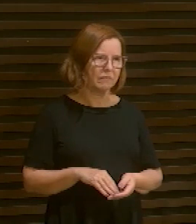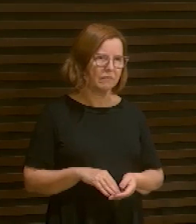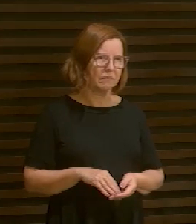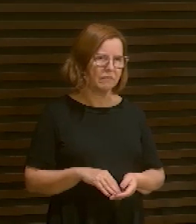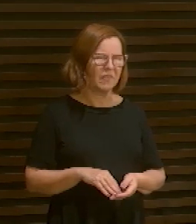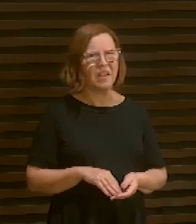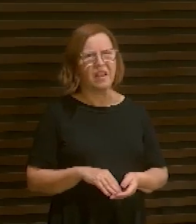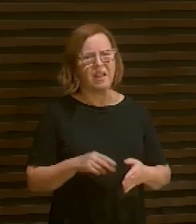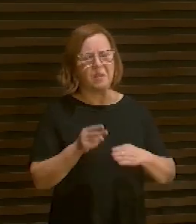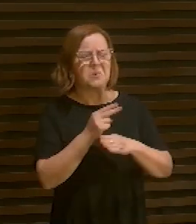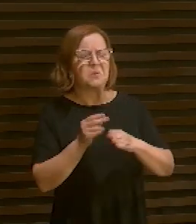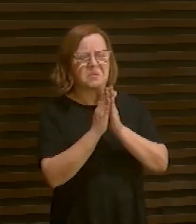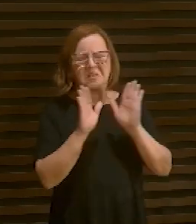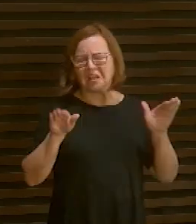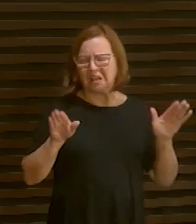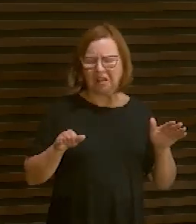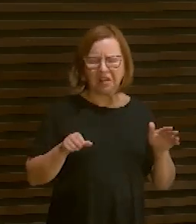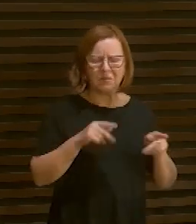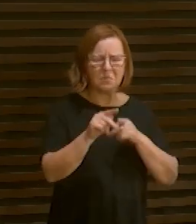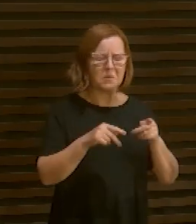anjos, de santos.